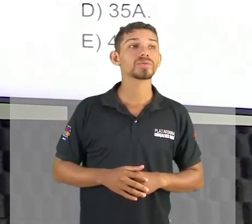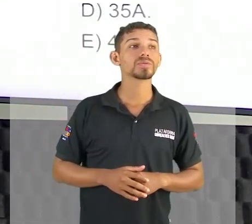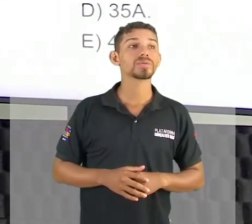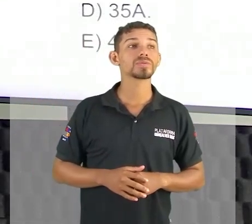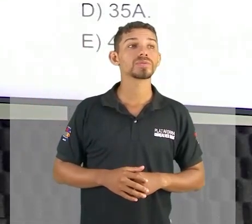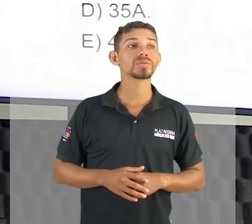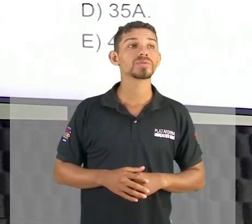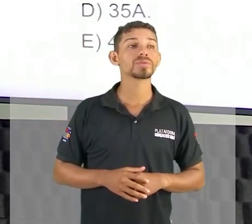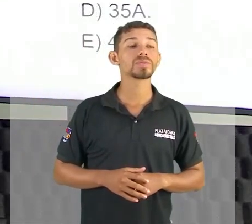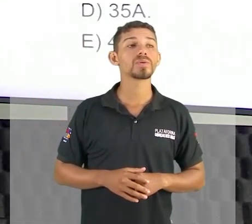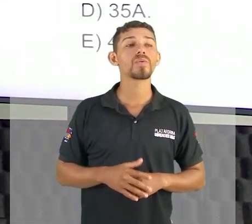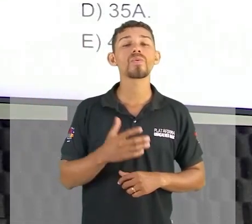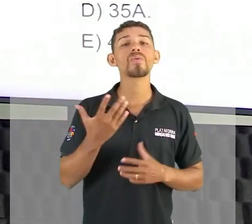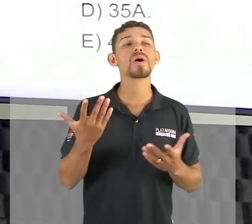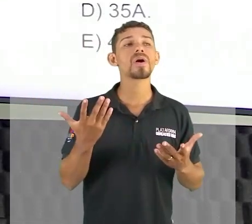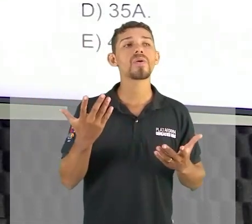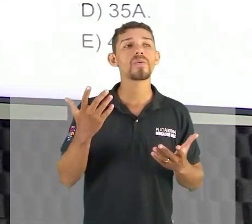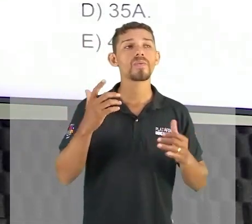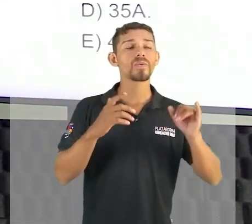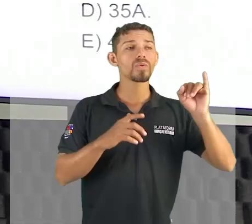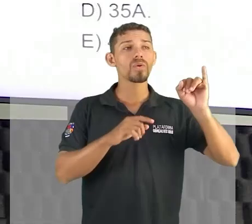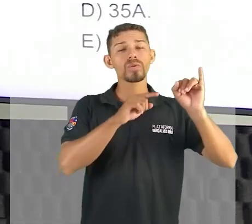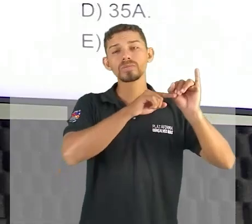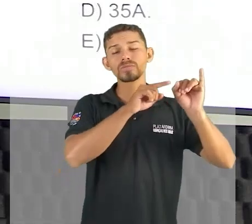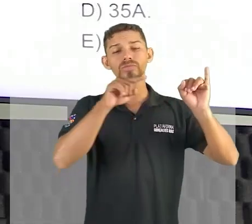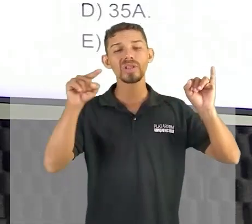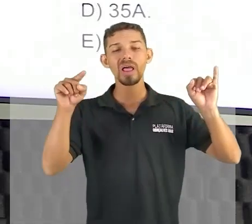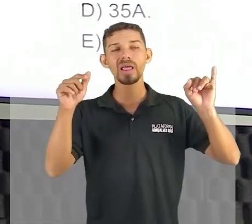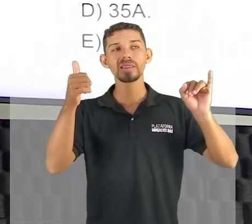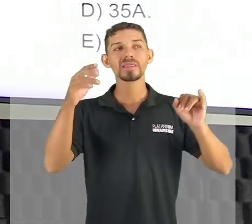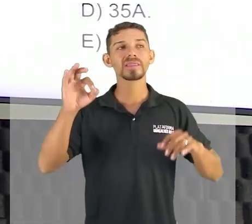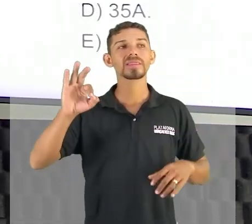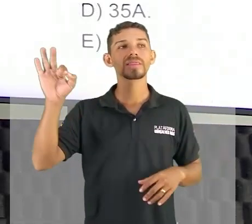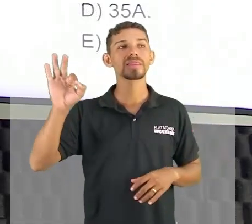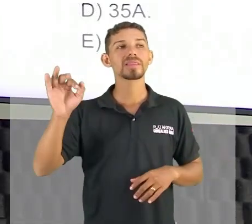qual é o valor da corrente equivalente